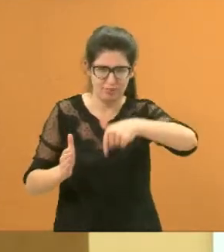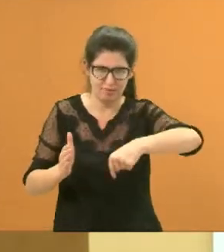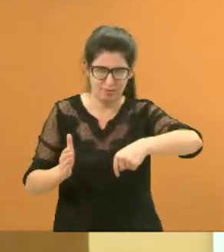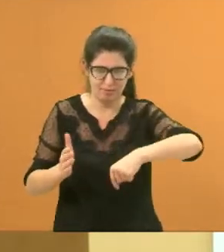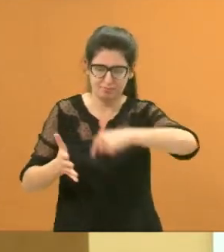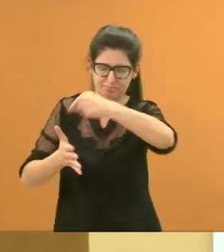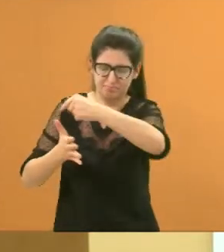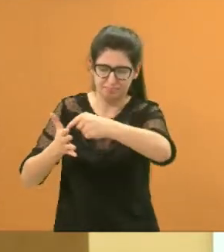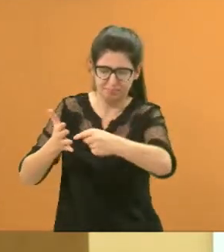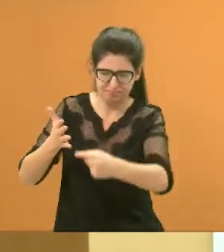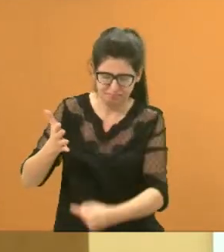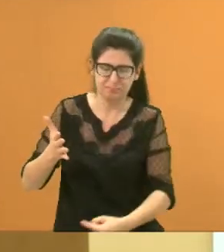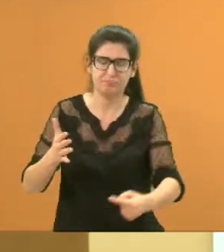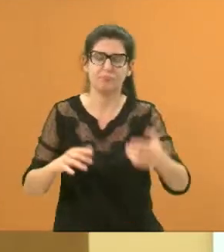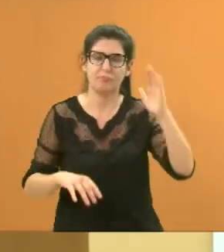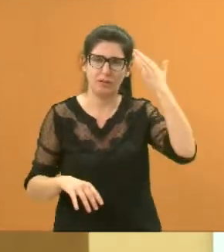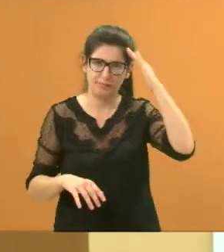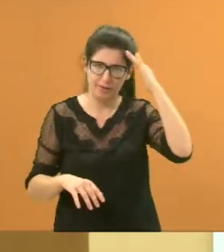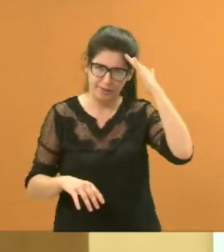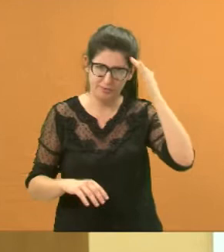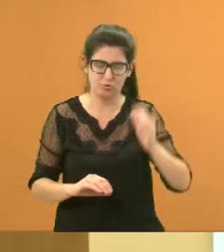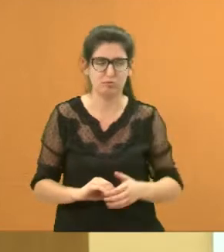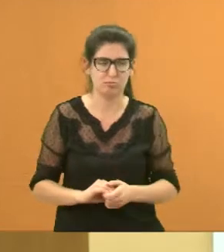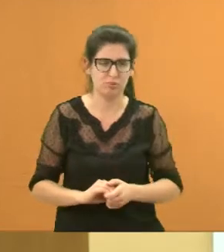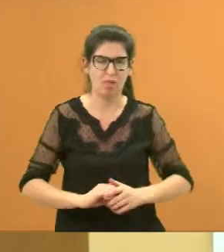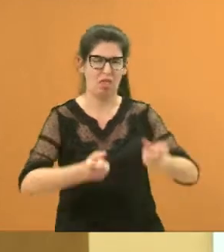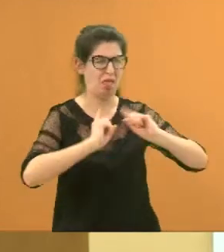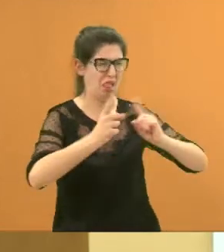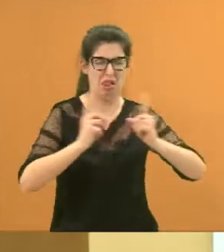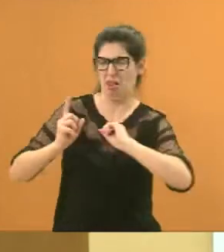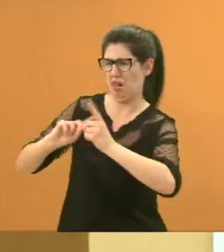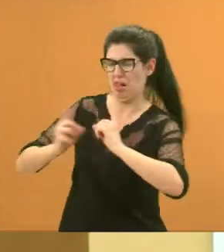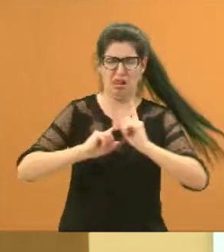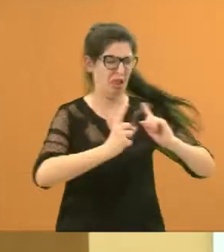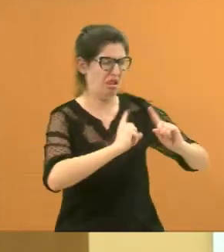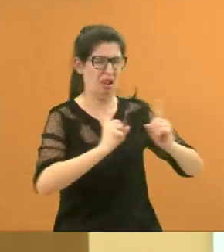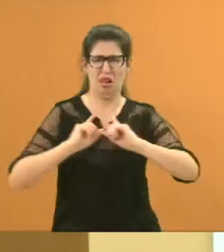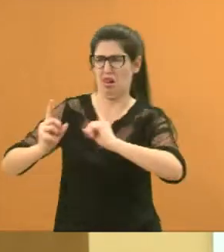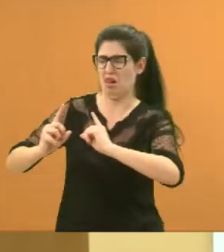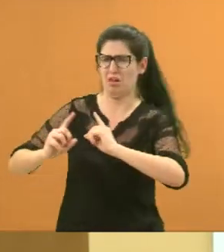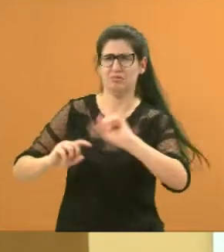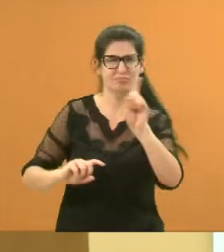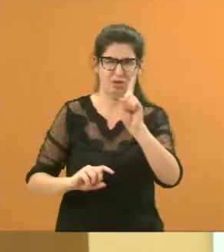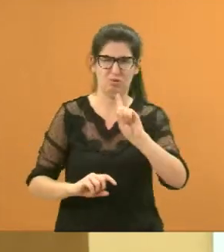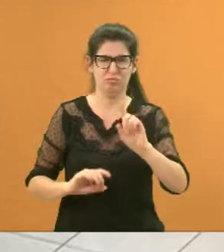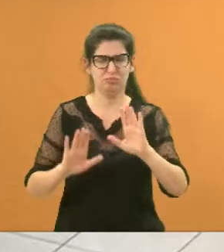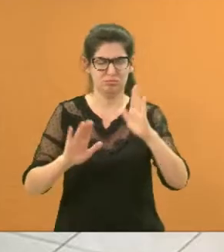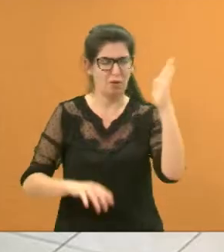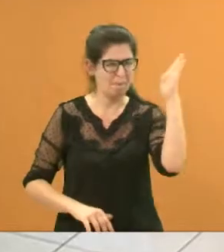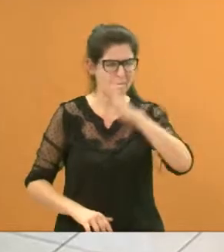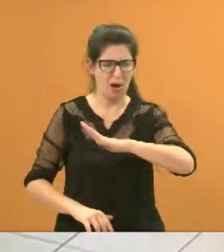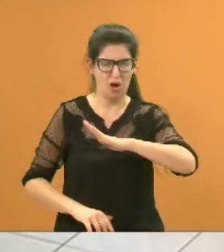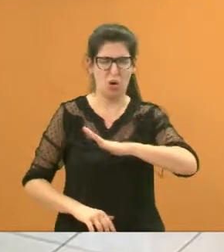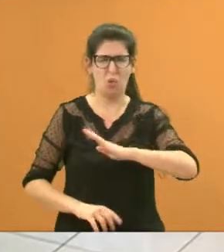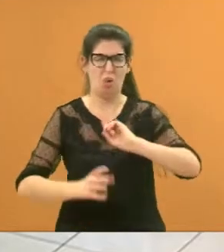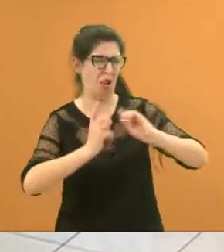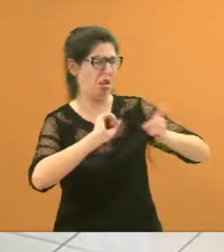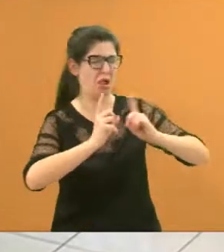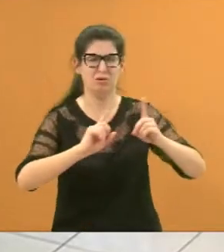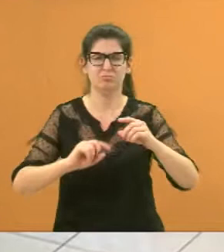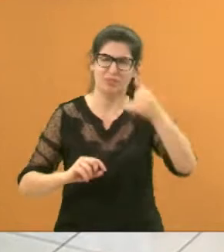podemos criar essa imagem negativa, porque não é isso que a população espera da gente. Pode falar, Juarez? Obrigado pela parte,